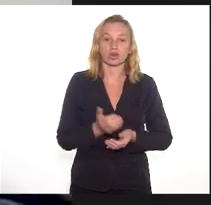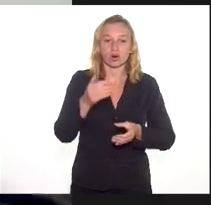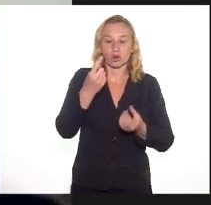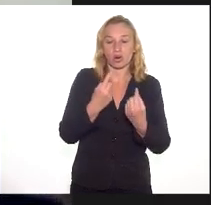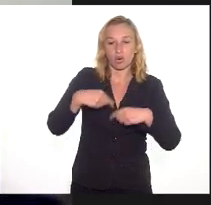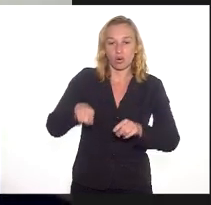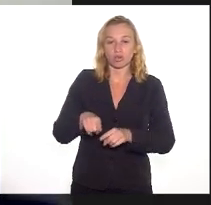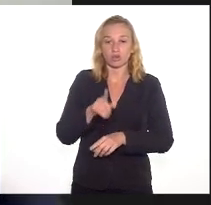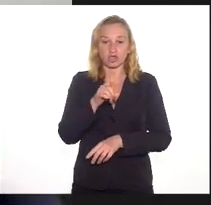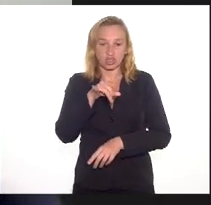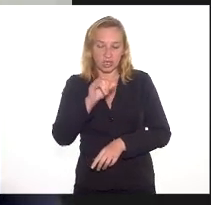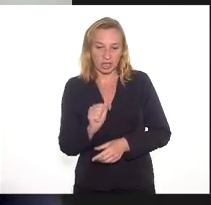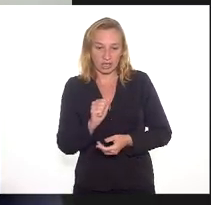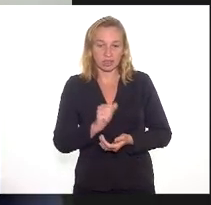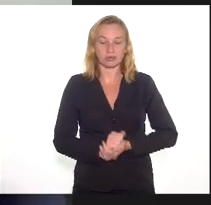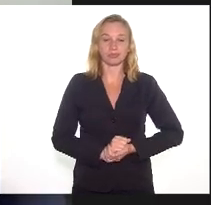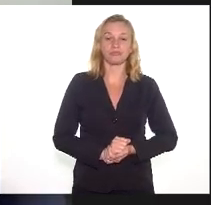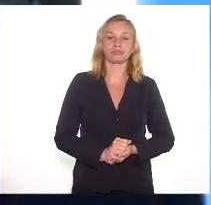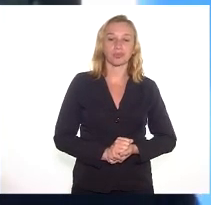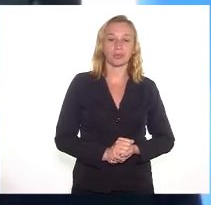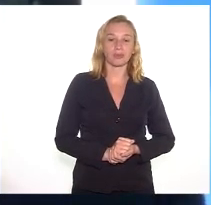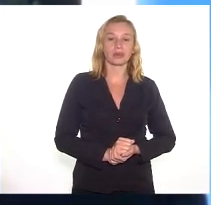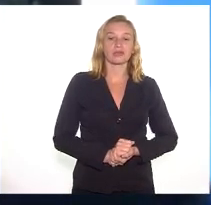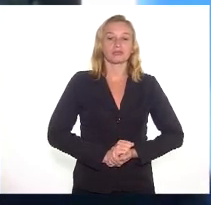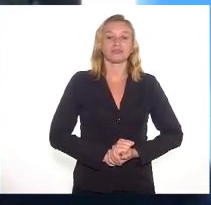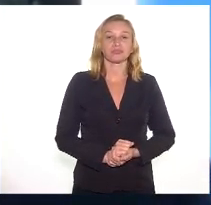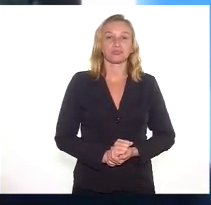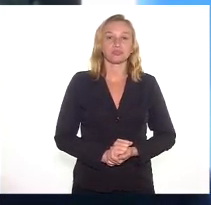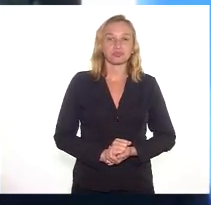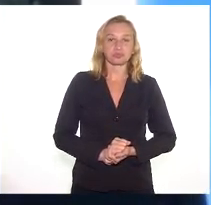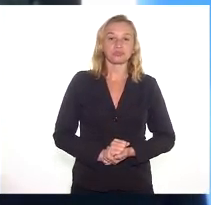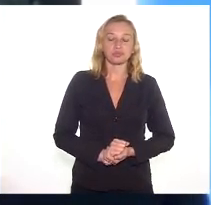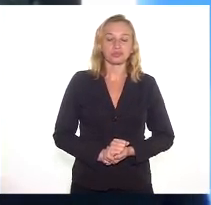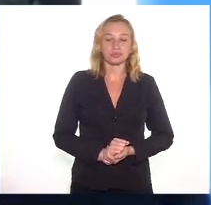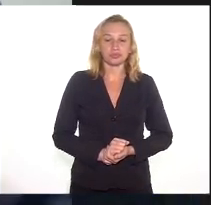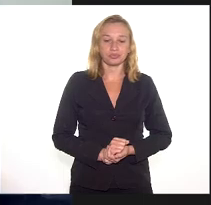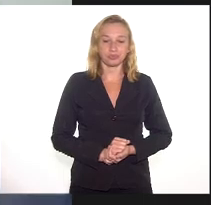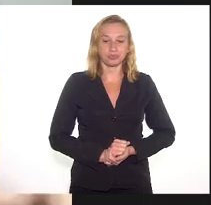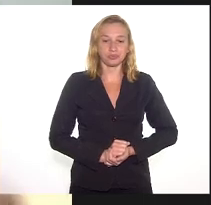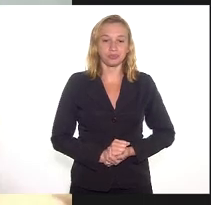destaque. Então, registrado, voto deputado Ratinho. Deputado, vota não.